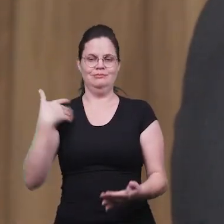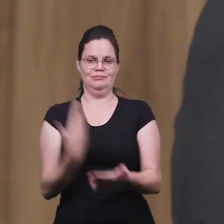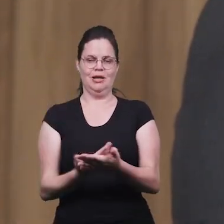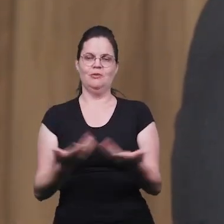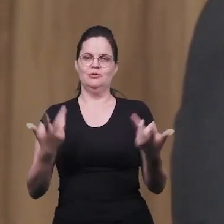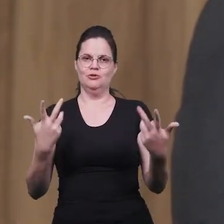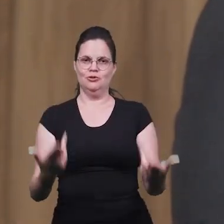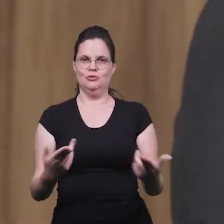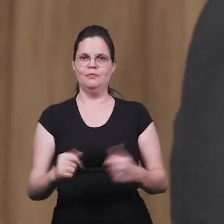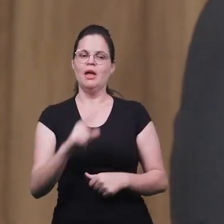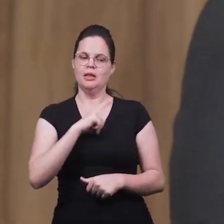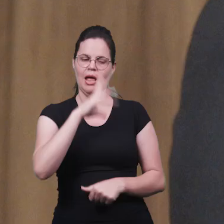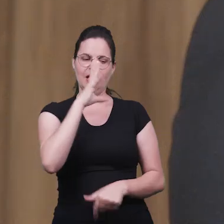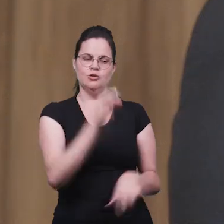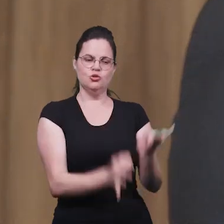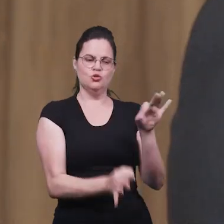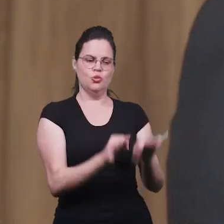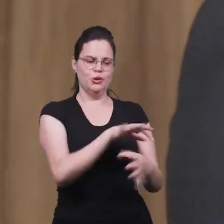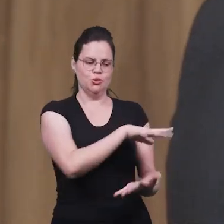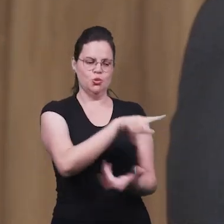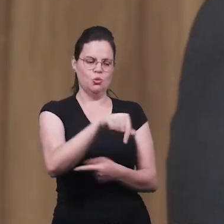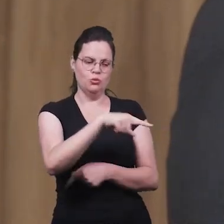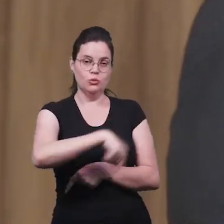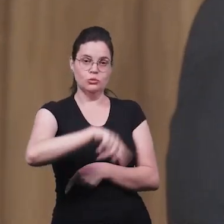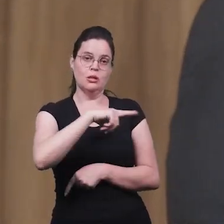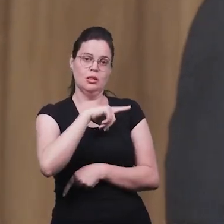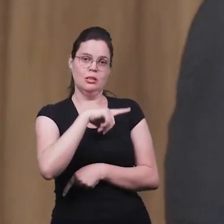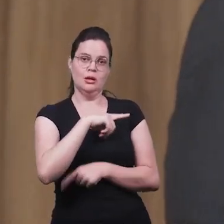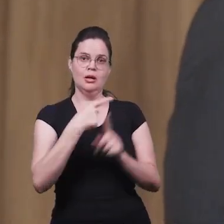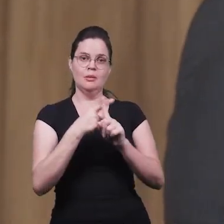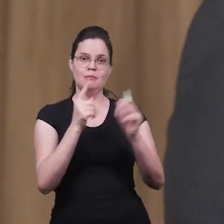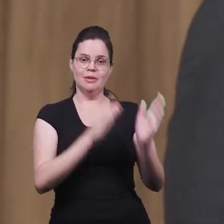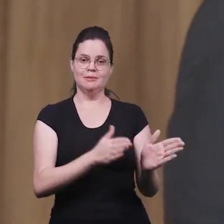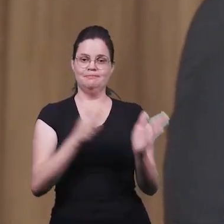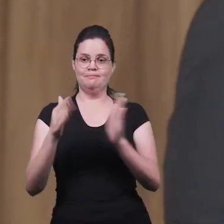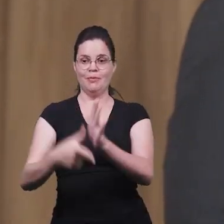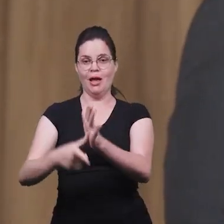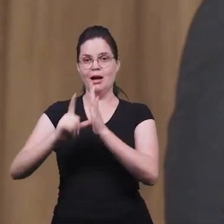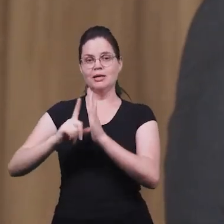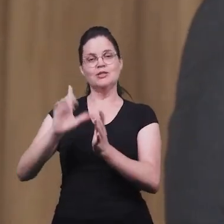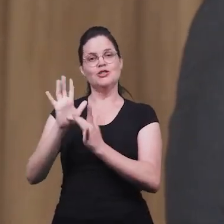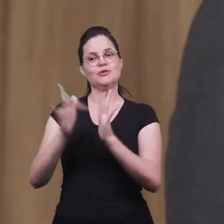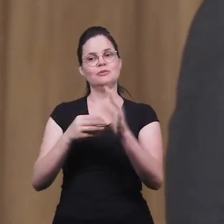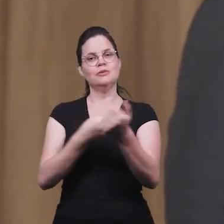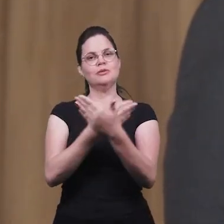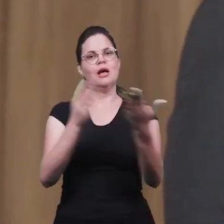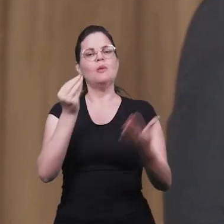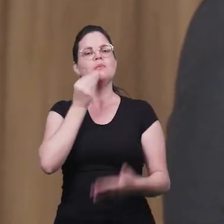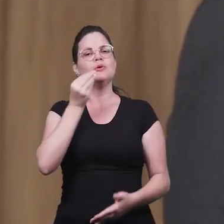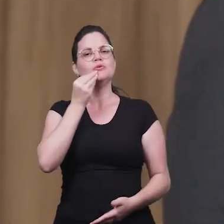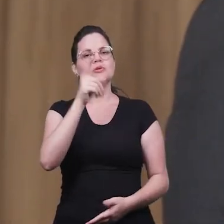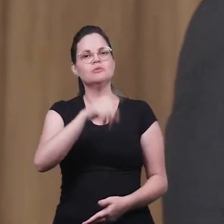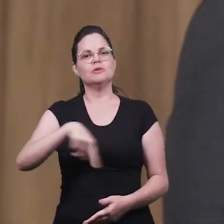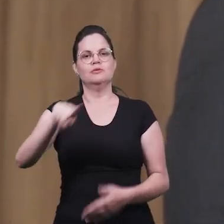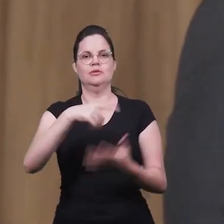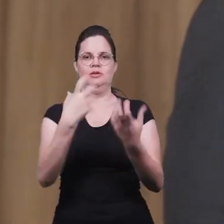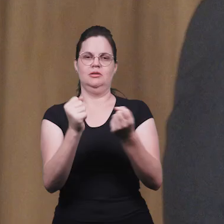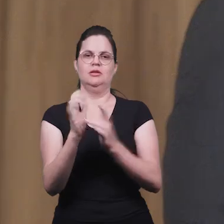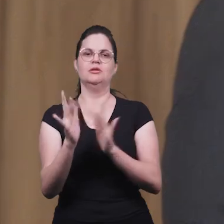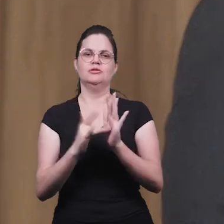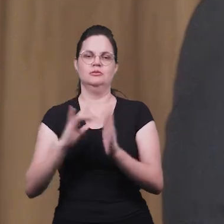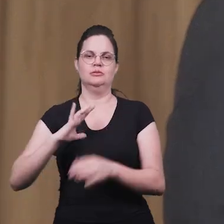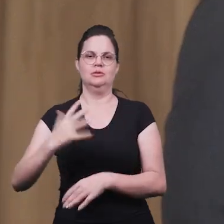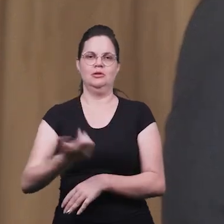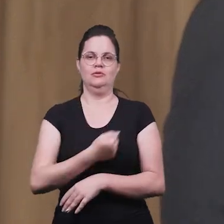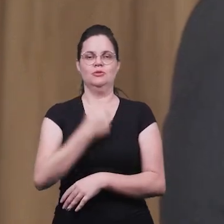hoje, vem um juízo. Há um juízo sobre o mundo, mas há também, antes do juízo, a oportunidade para que o homem se converta,